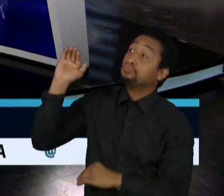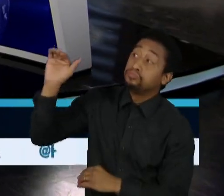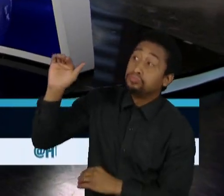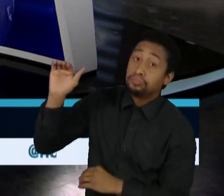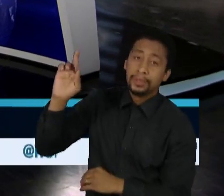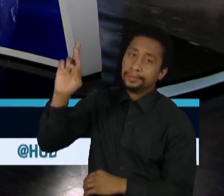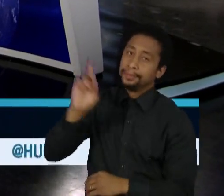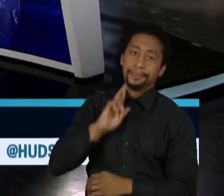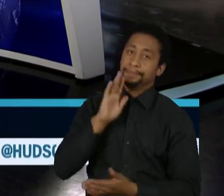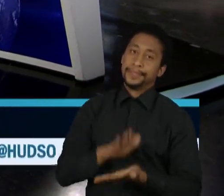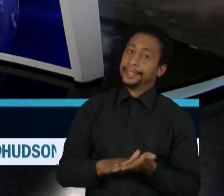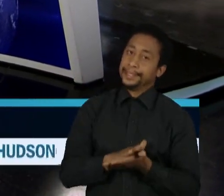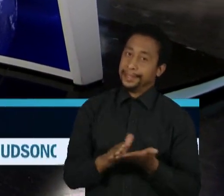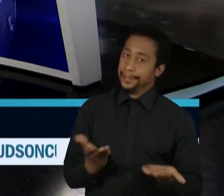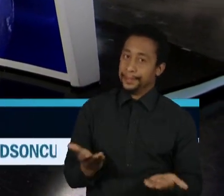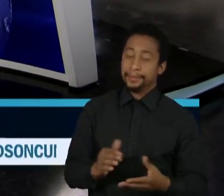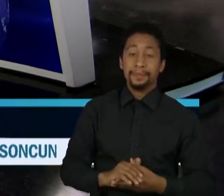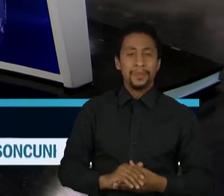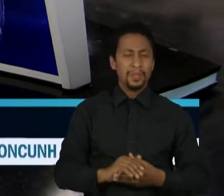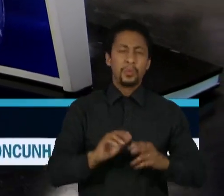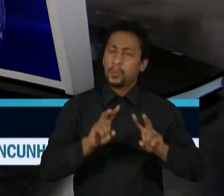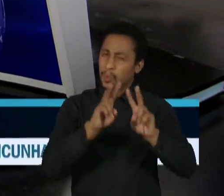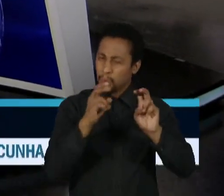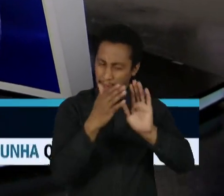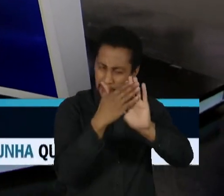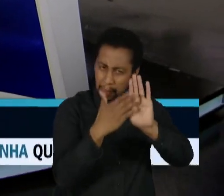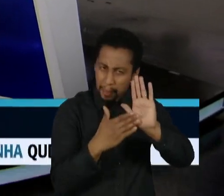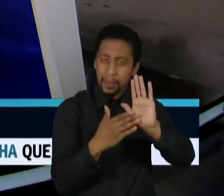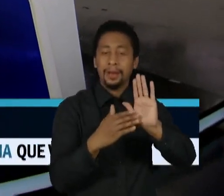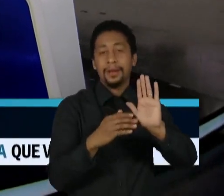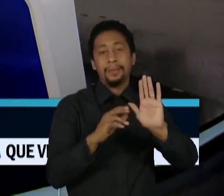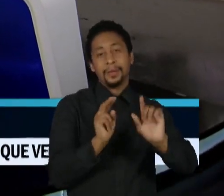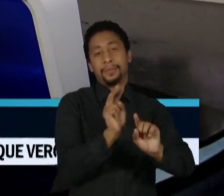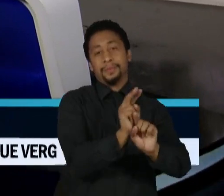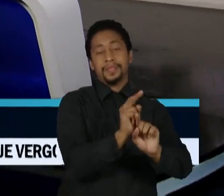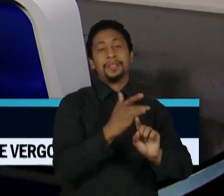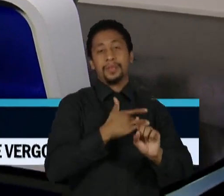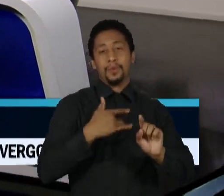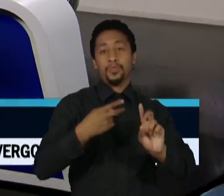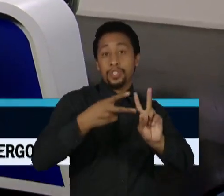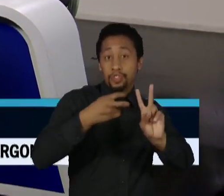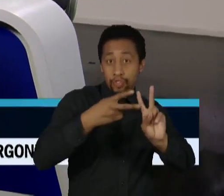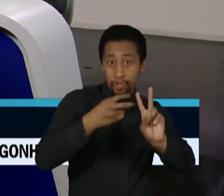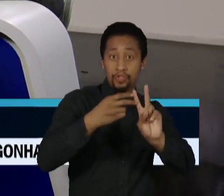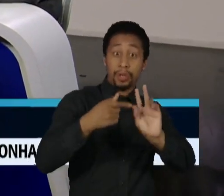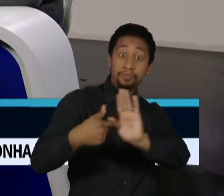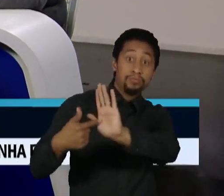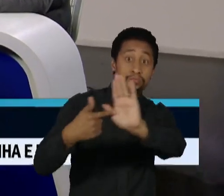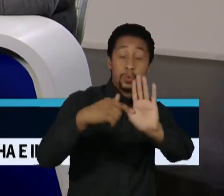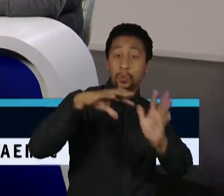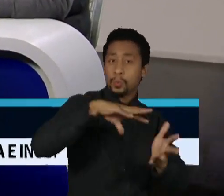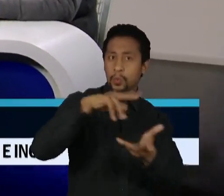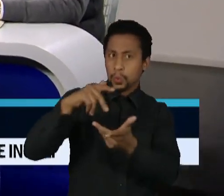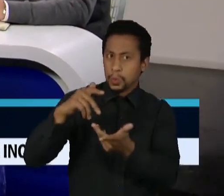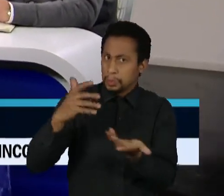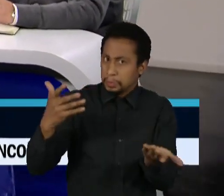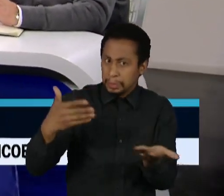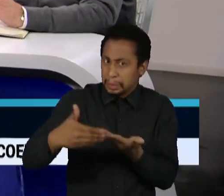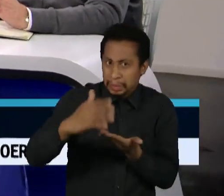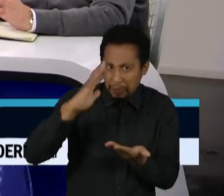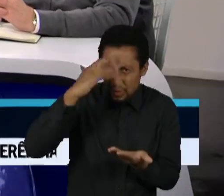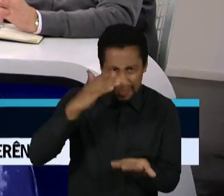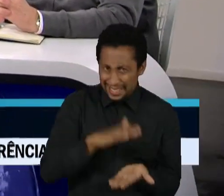Doutor Gonçalo esse plano global de saúde indígena vai ter força para mudar esse problema até então sem solução